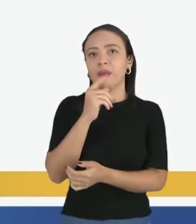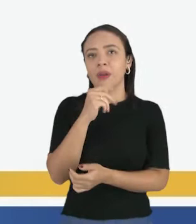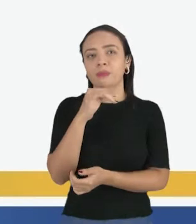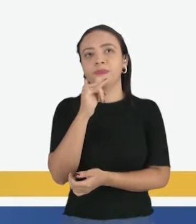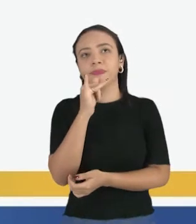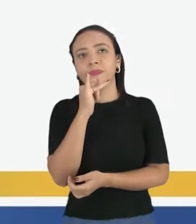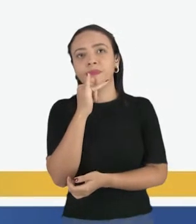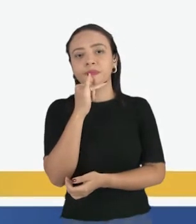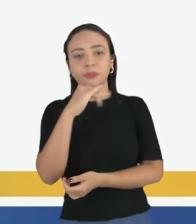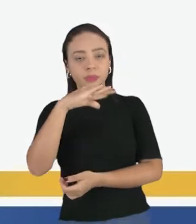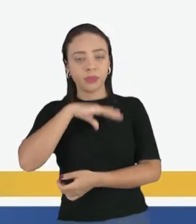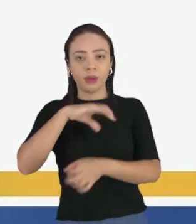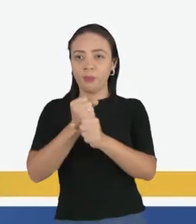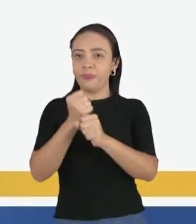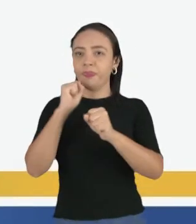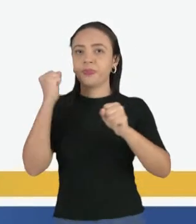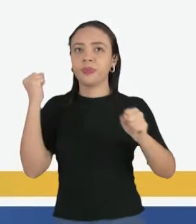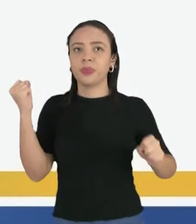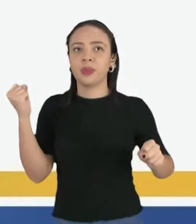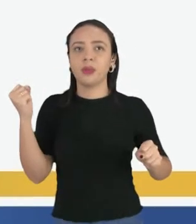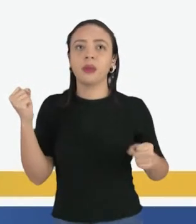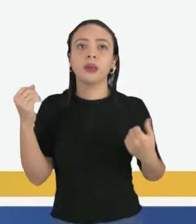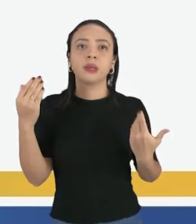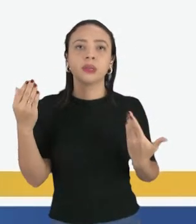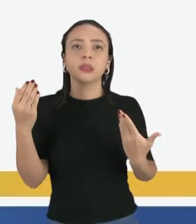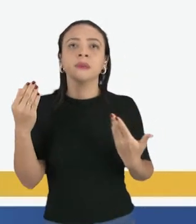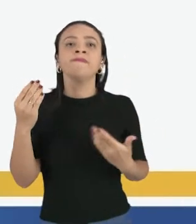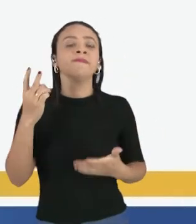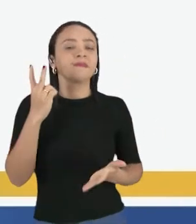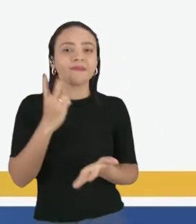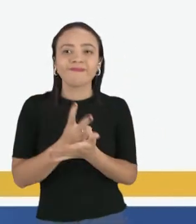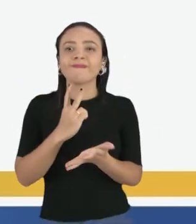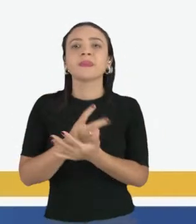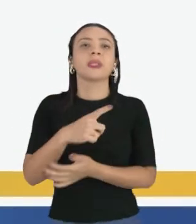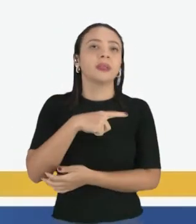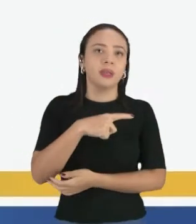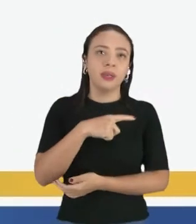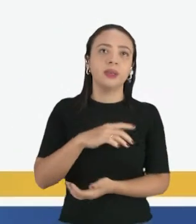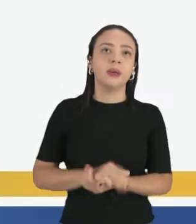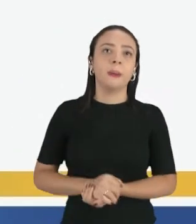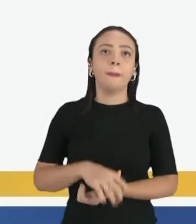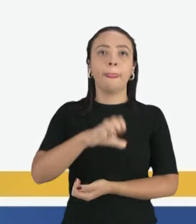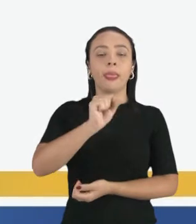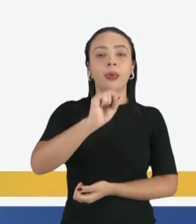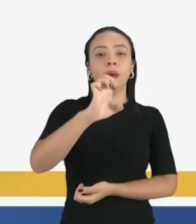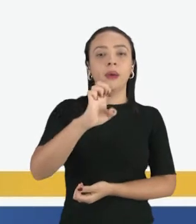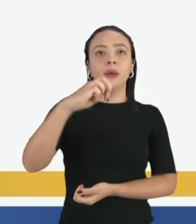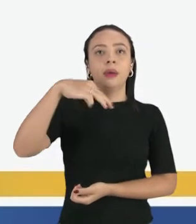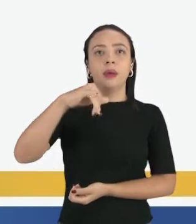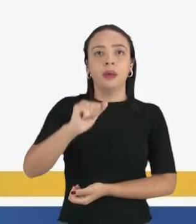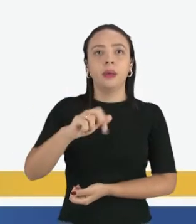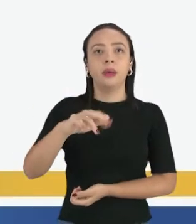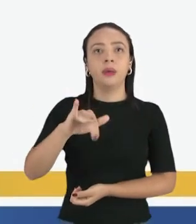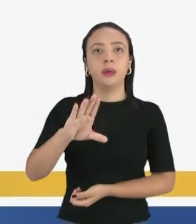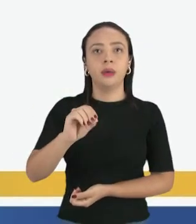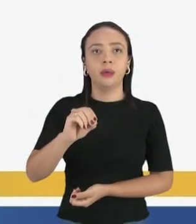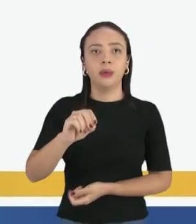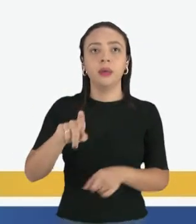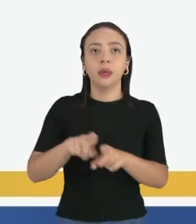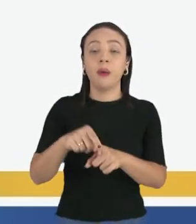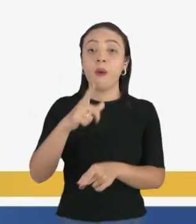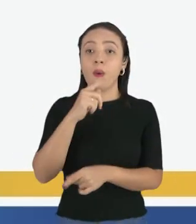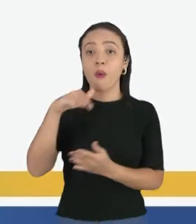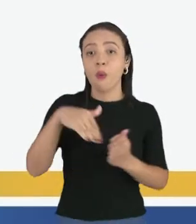às metrópoles e ao semiárido são os casos mais emblemáticos. No semiárido, por exemplo, a transposição do Rio São